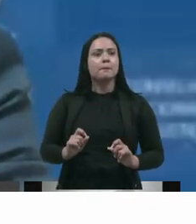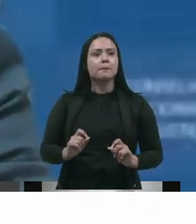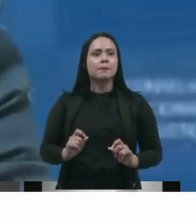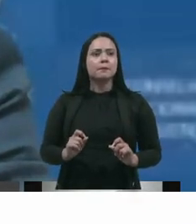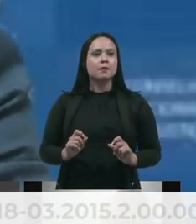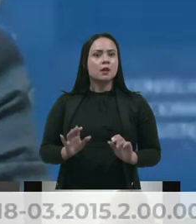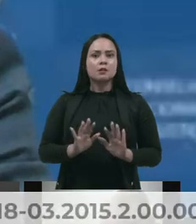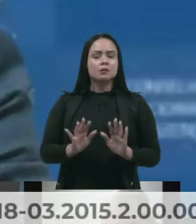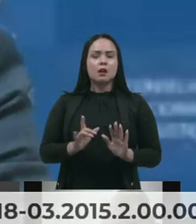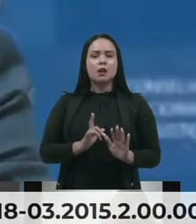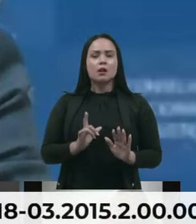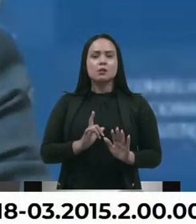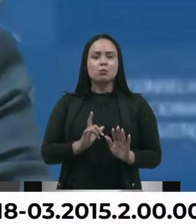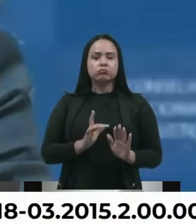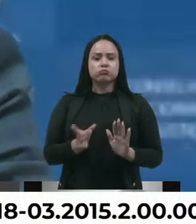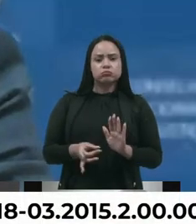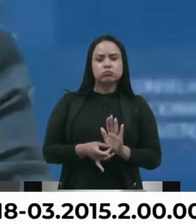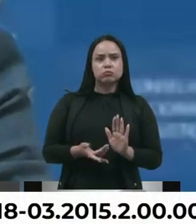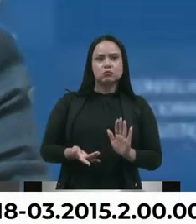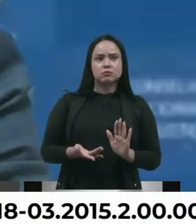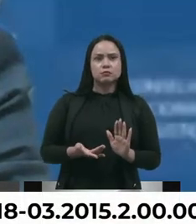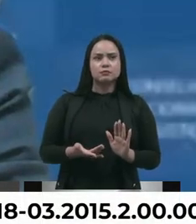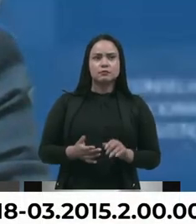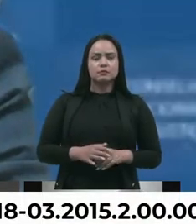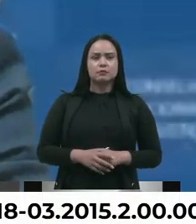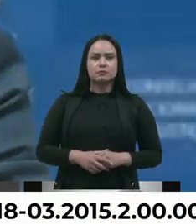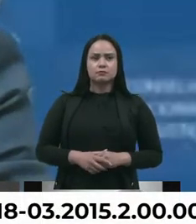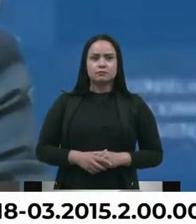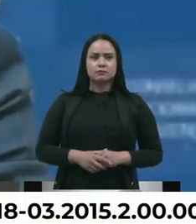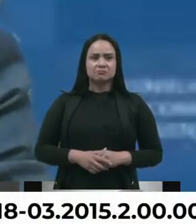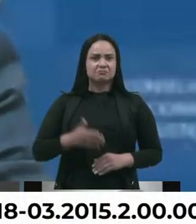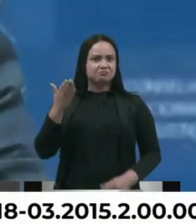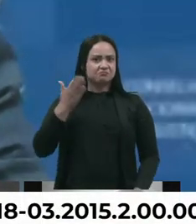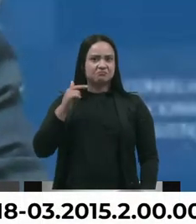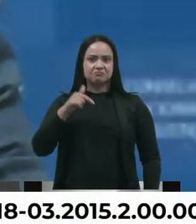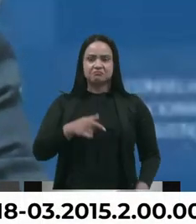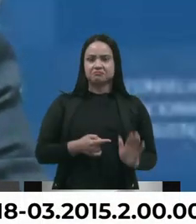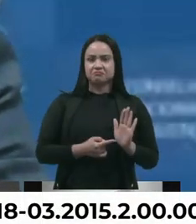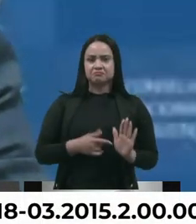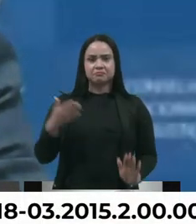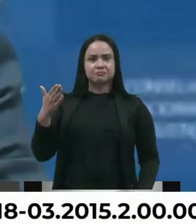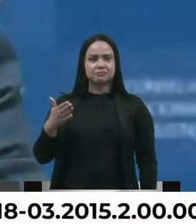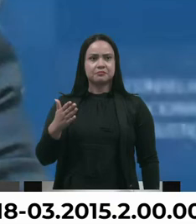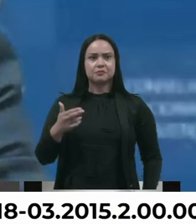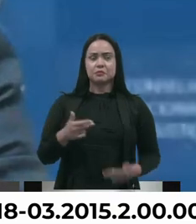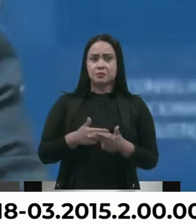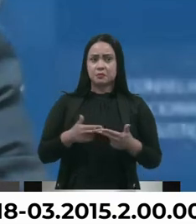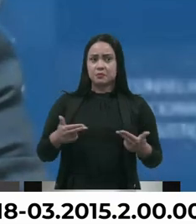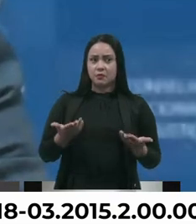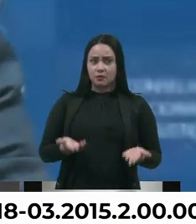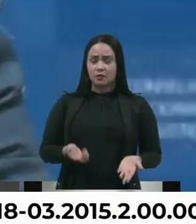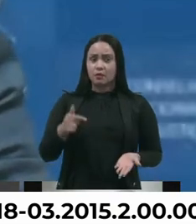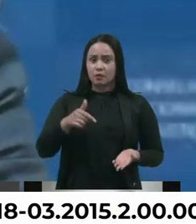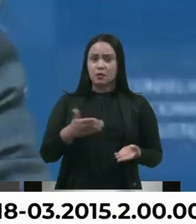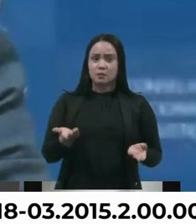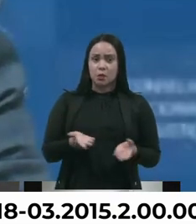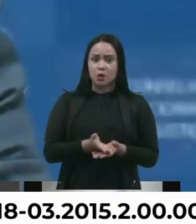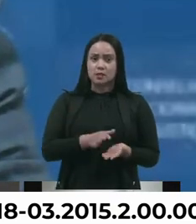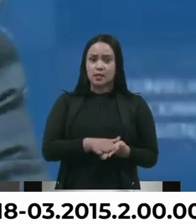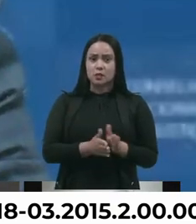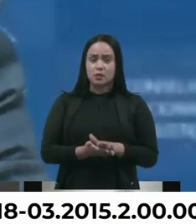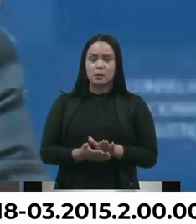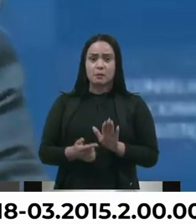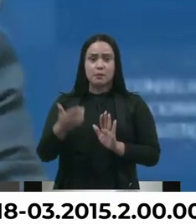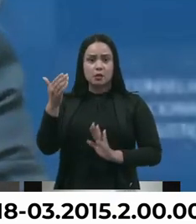uma questão subjetiva. E eu não vi aqui nos autos algo que pelo menos nesse processo, que comprovasse